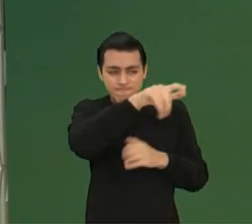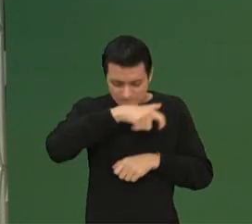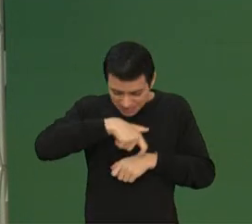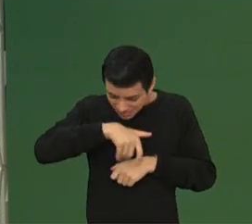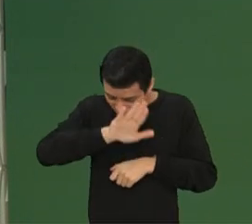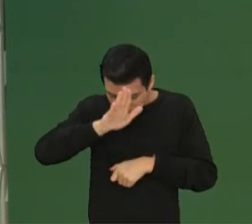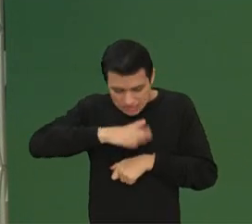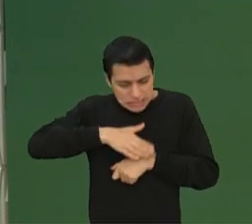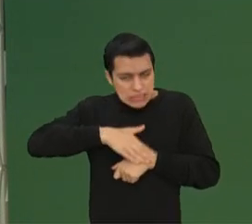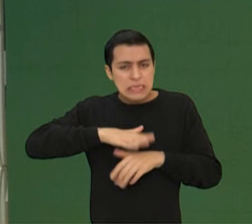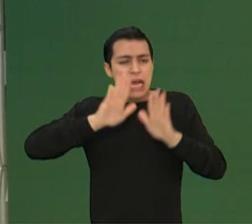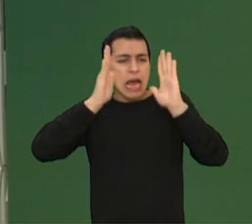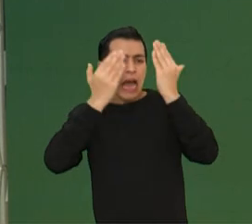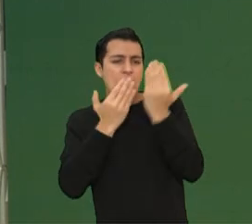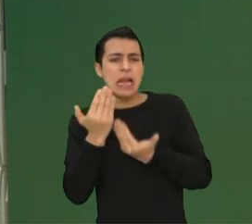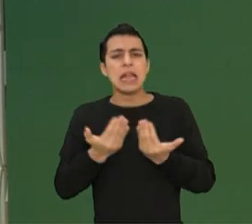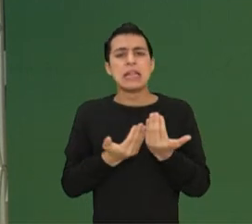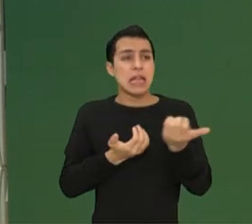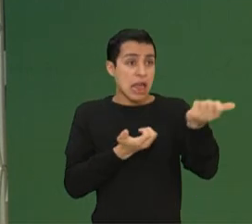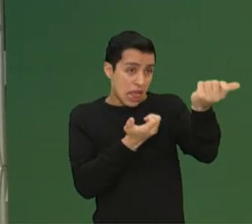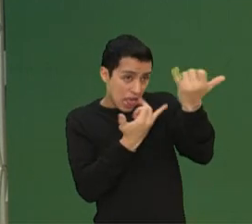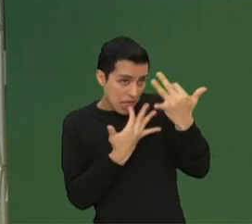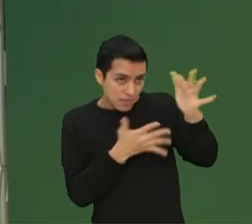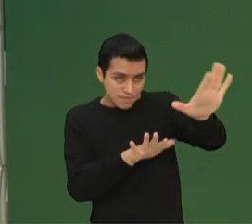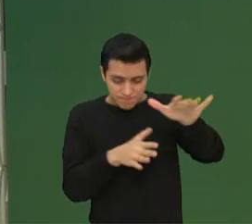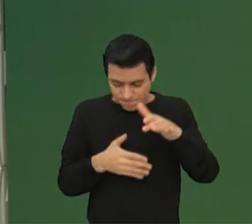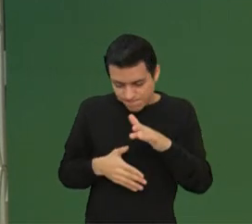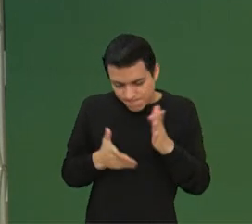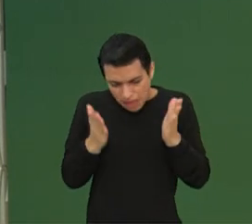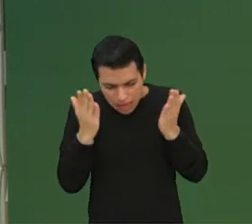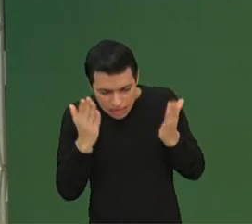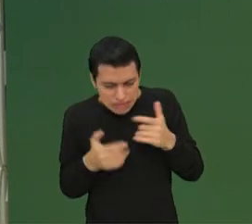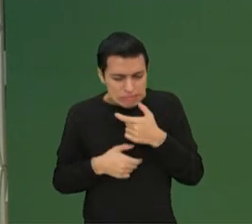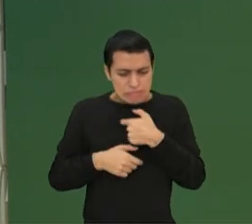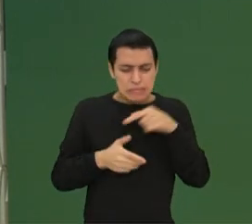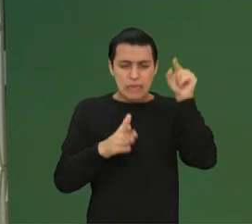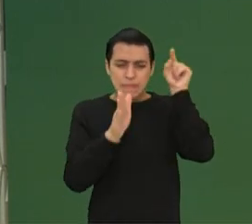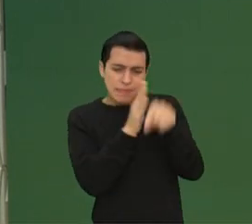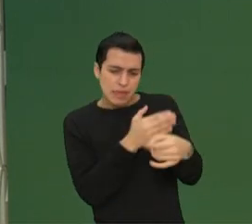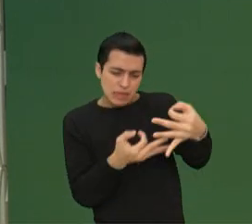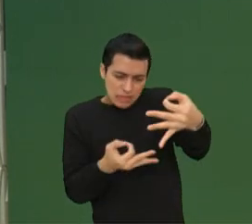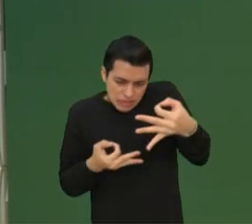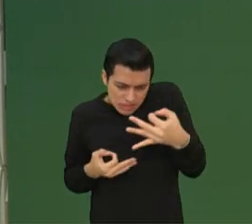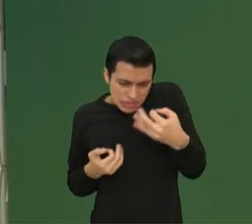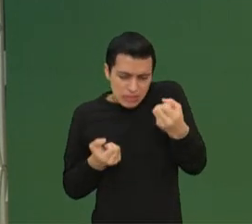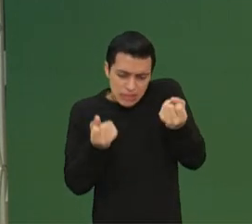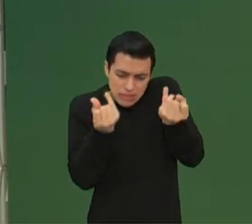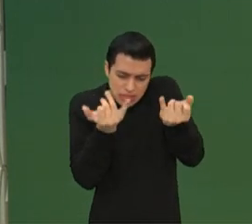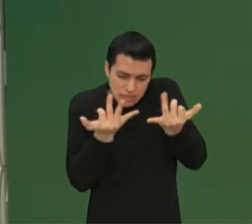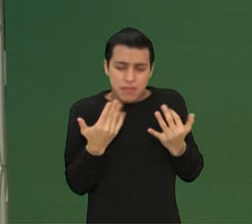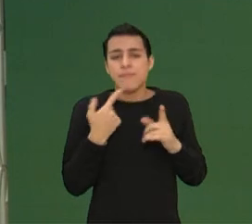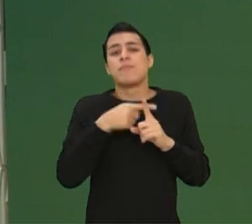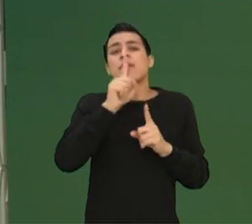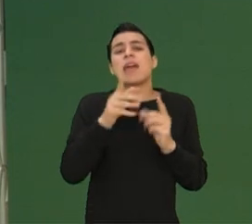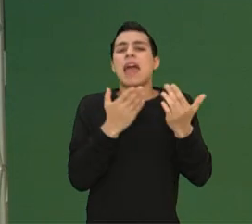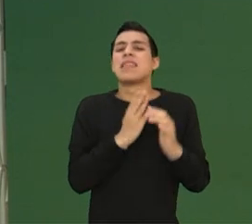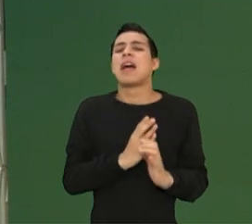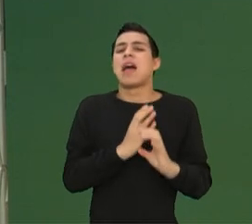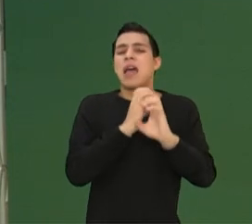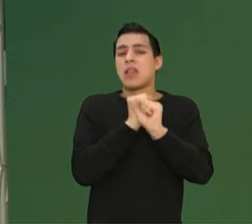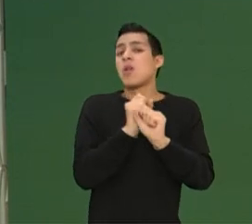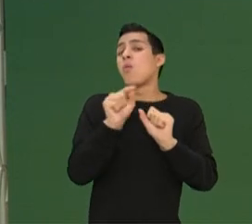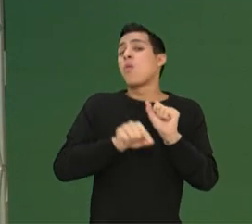tempo maior para analisar esses resultados da minha pergunta subjetiva, porque é uma análise